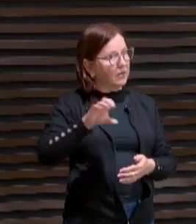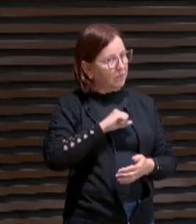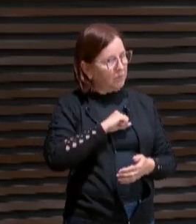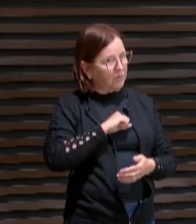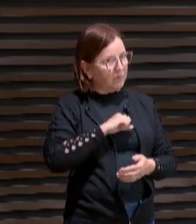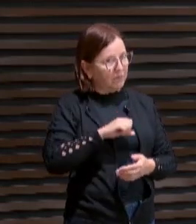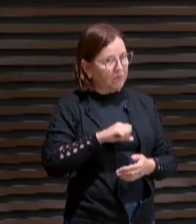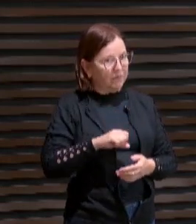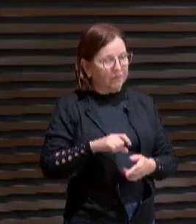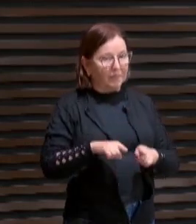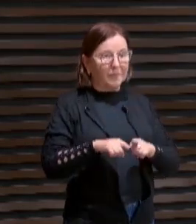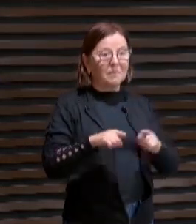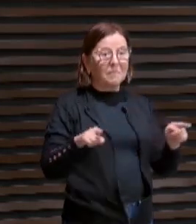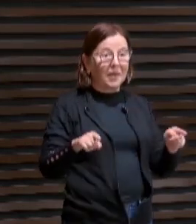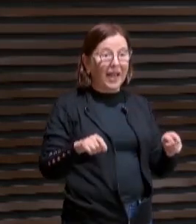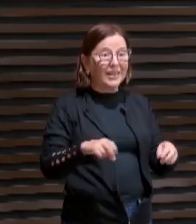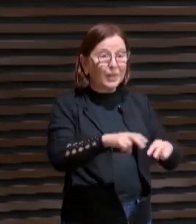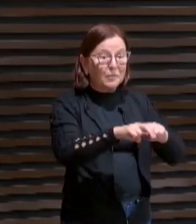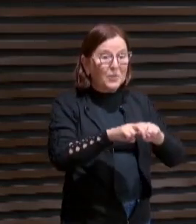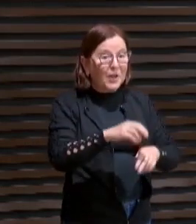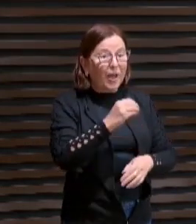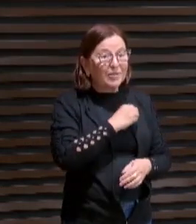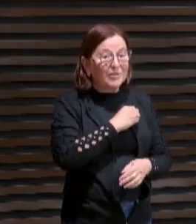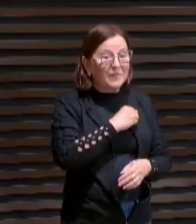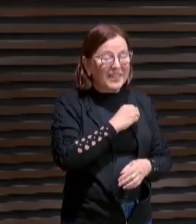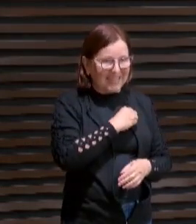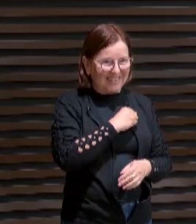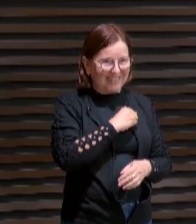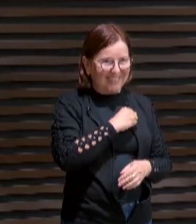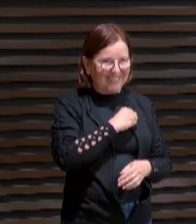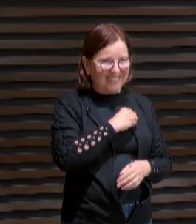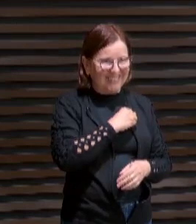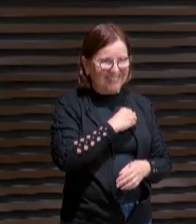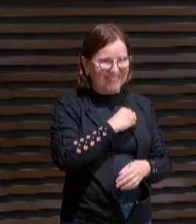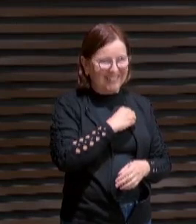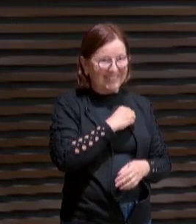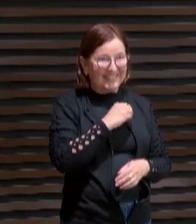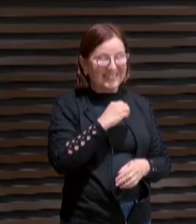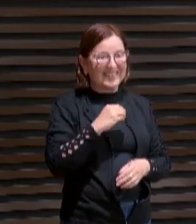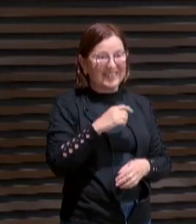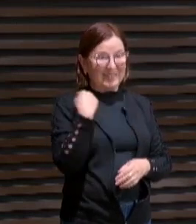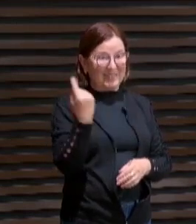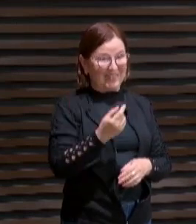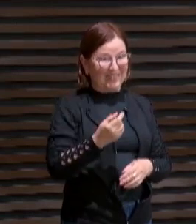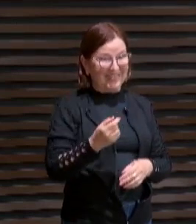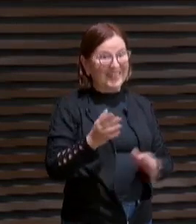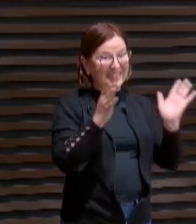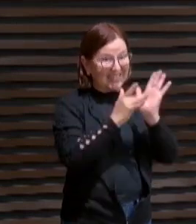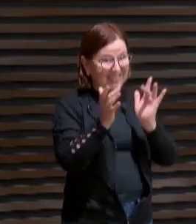do pecado. Ele tinha que, no ato da desgraça da